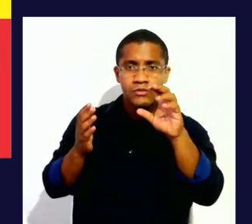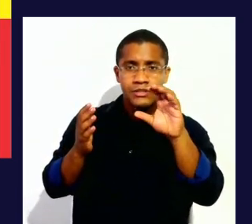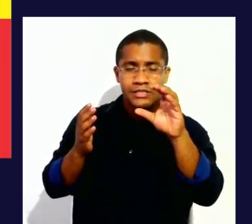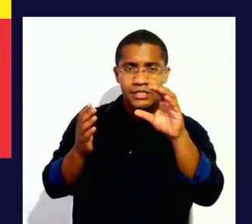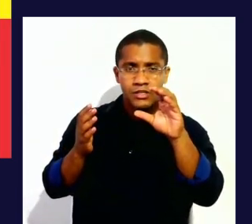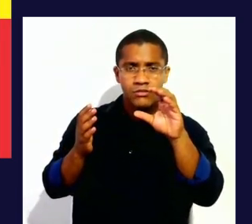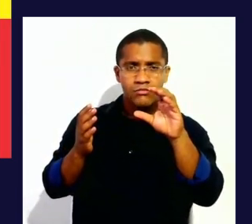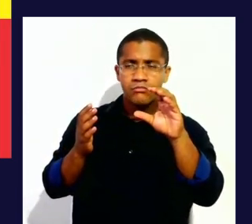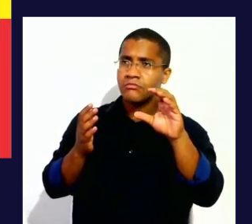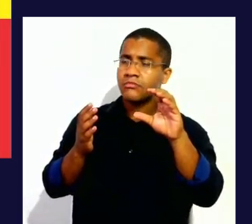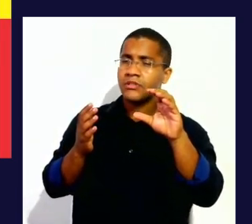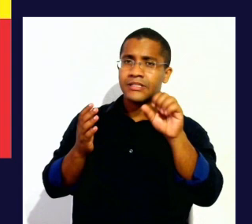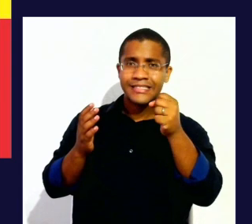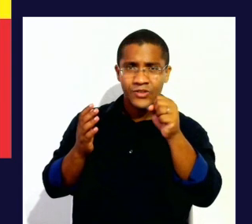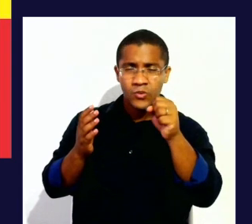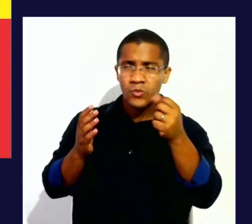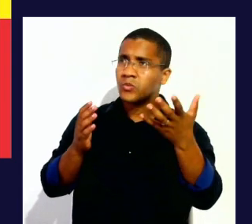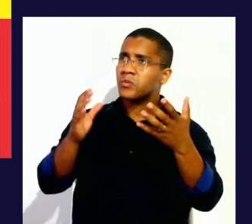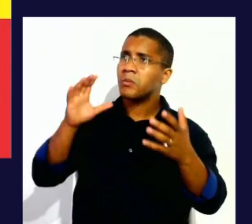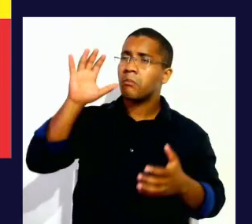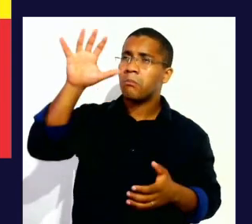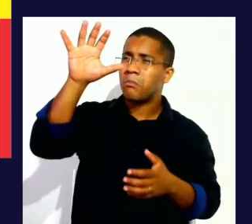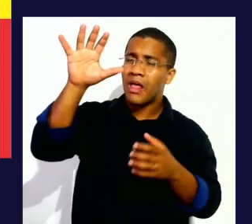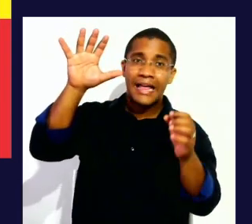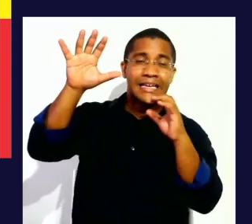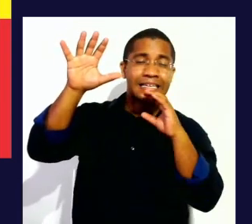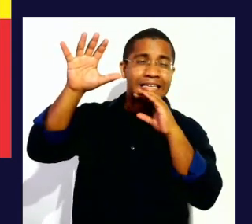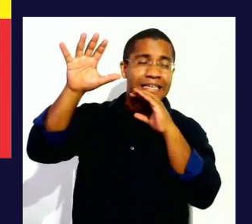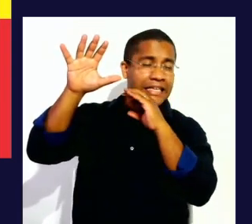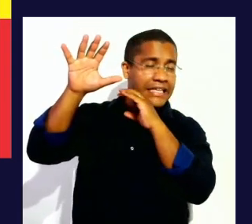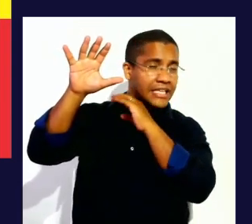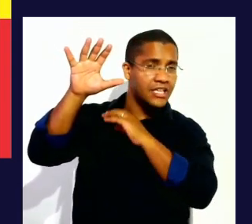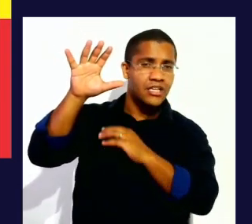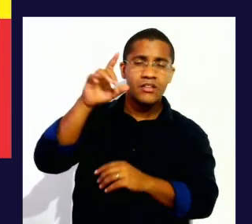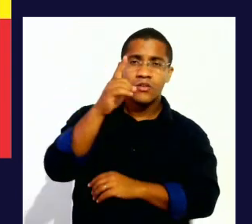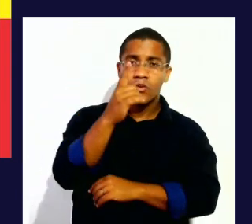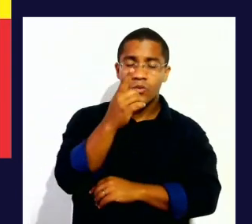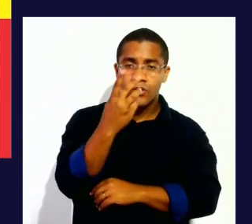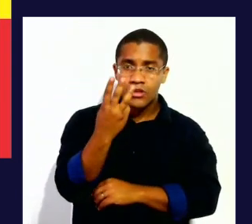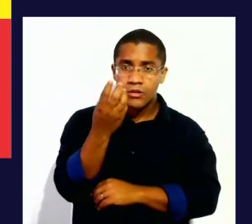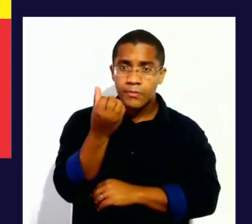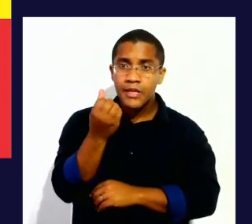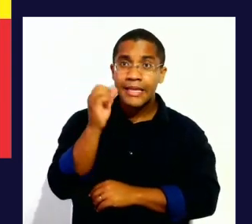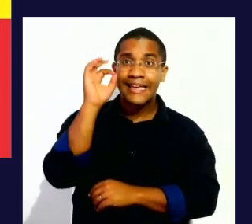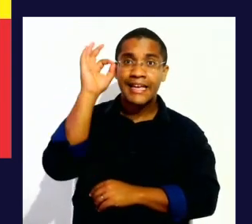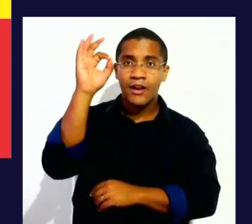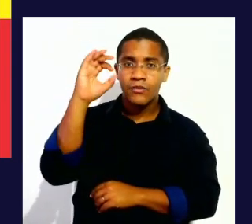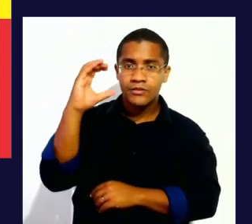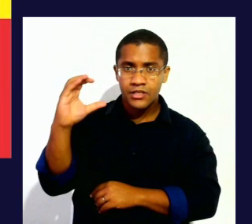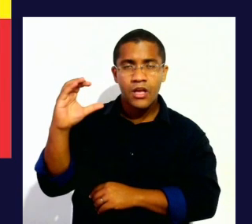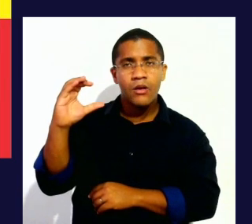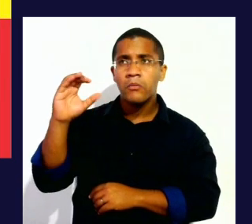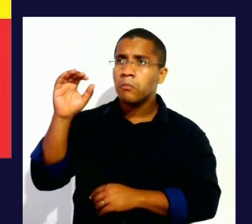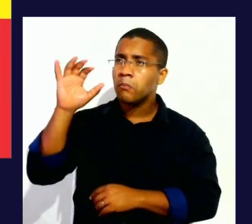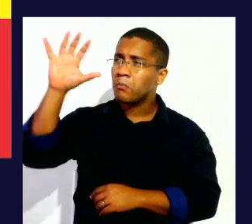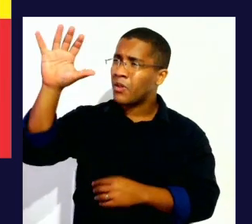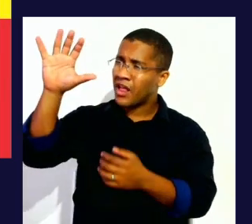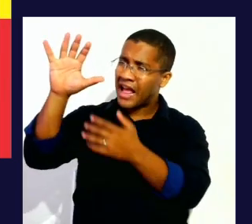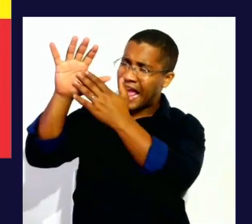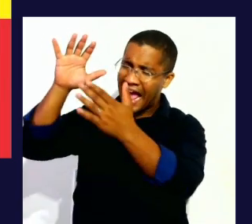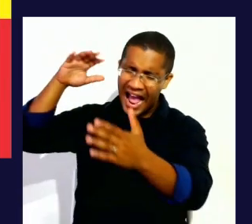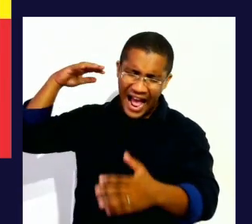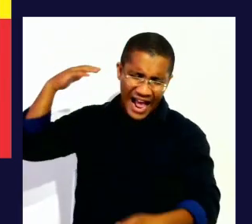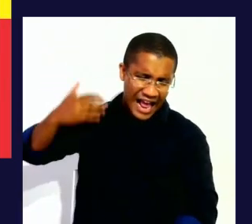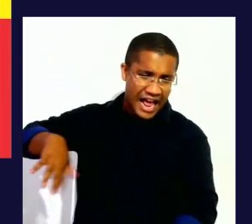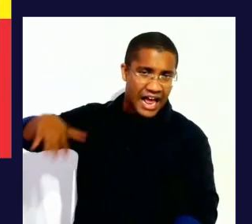mais de 5 segundos, com temperaturas muito altas, acima de 136 graus Celsius. Né? Essas temperaturas